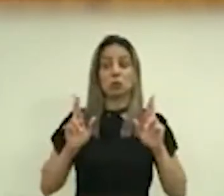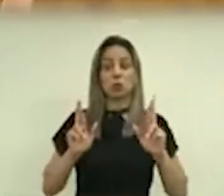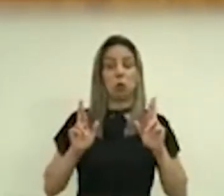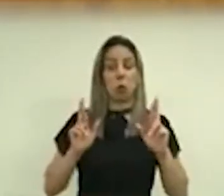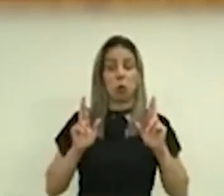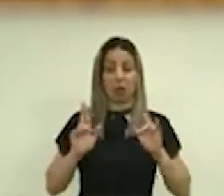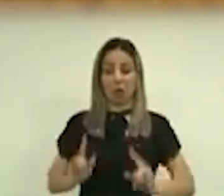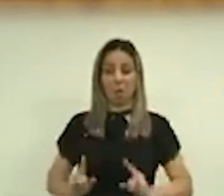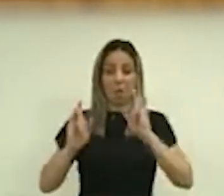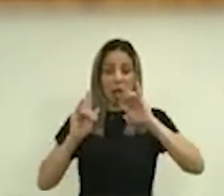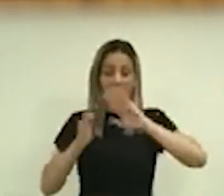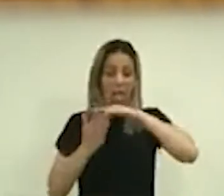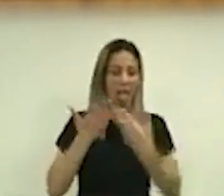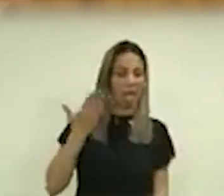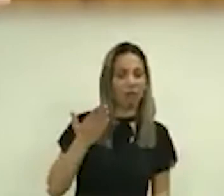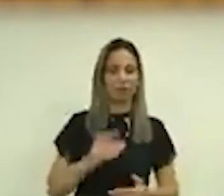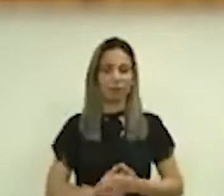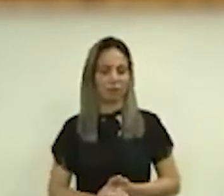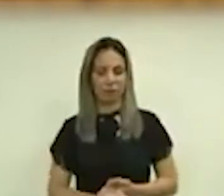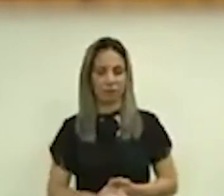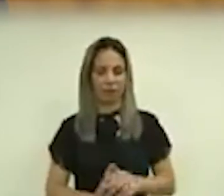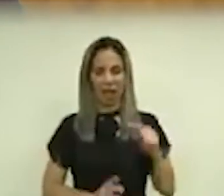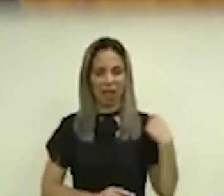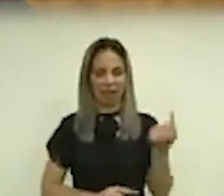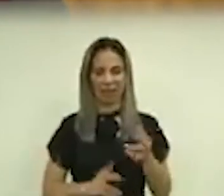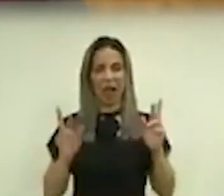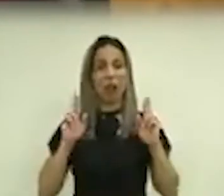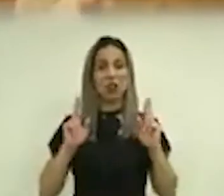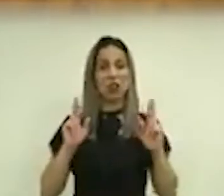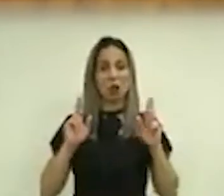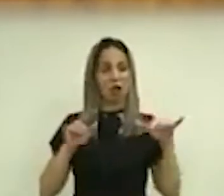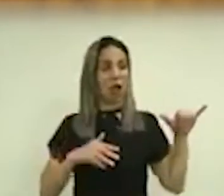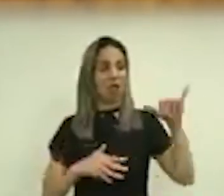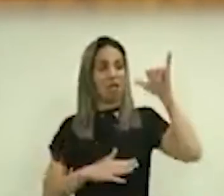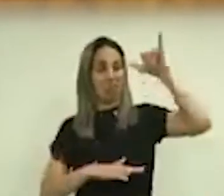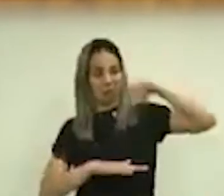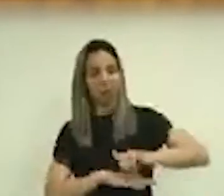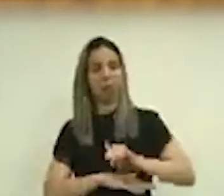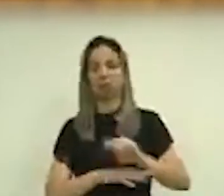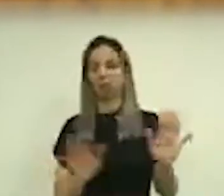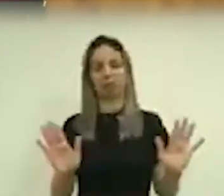para o prédio cair. Ninguém aqui está torcendo para o avião cair.